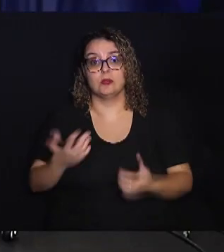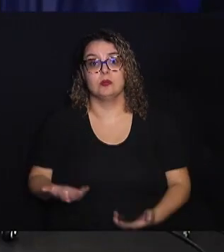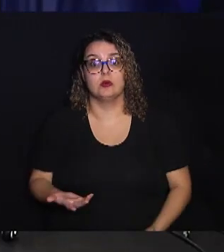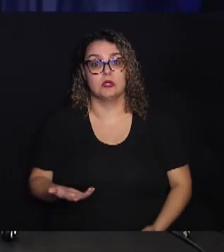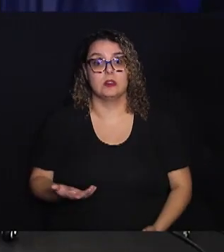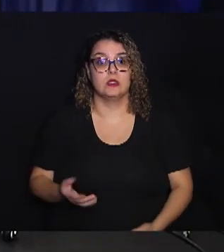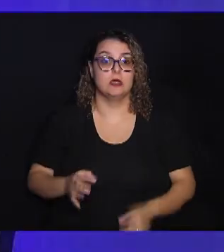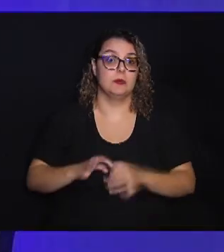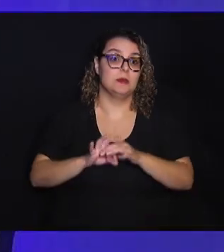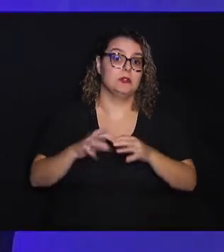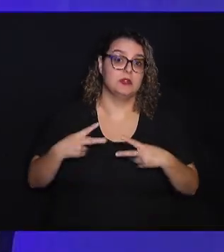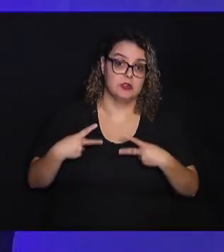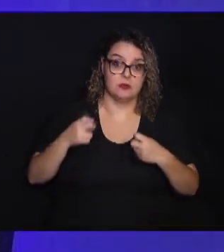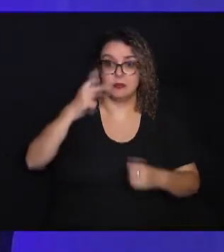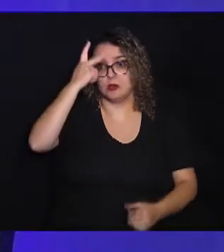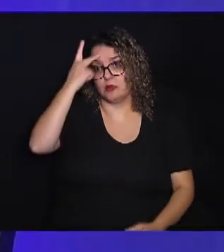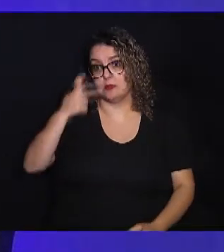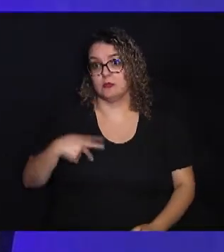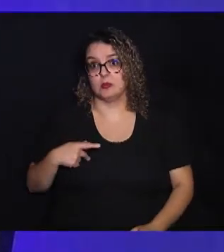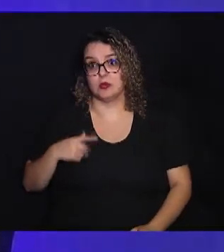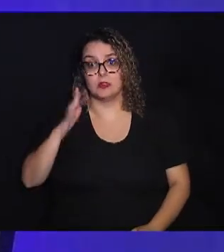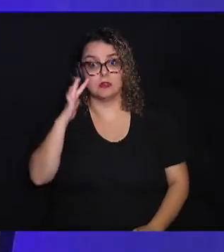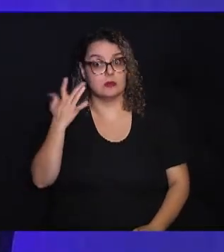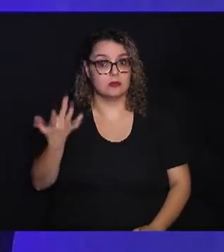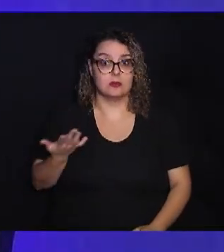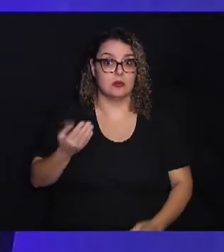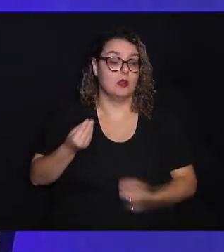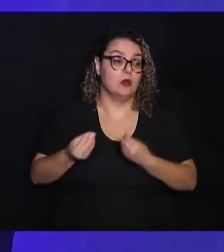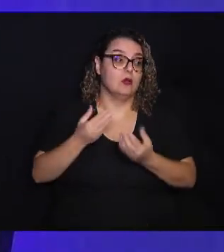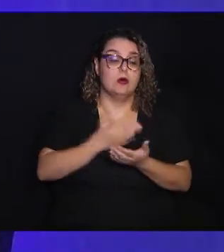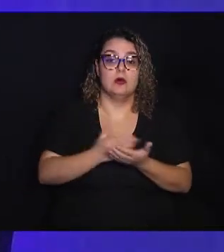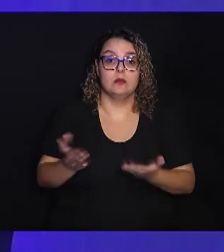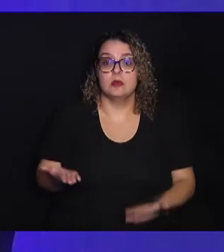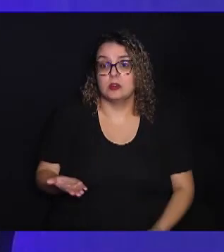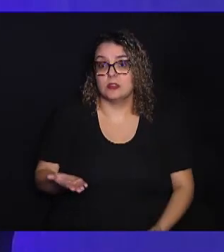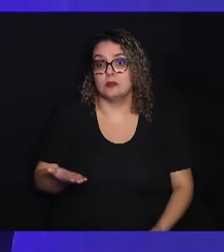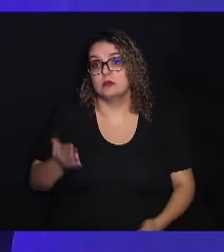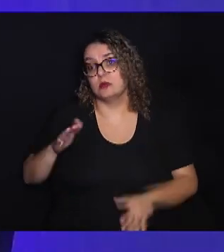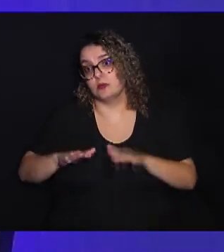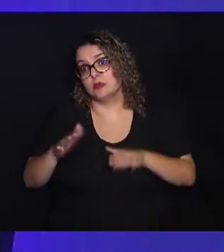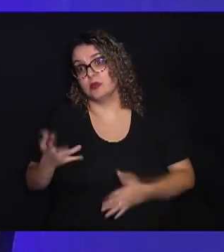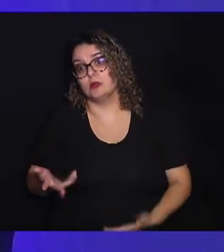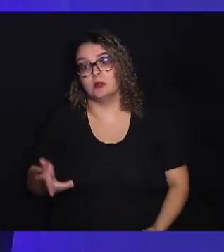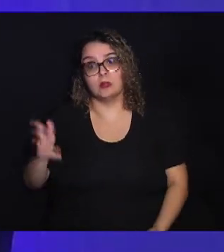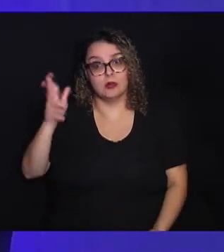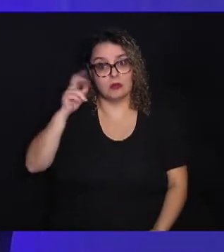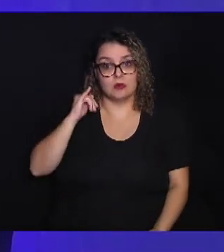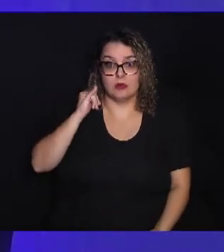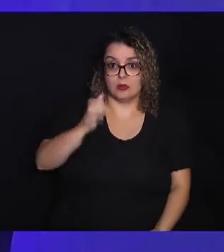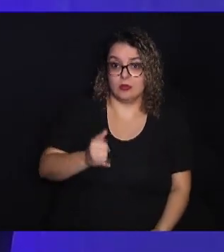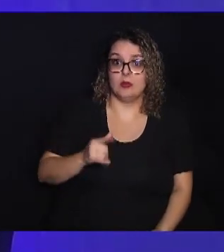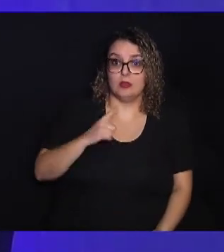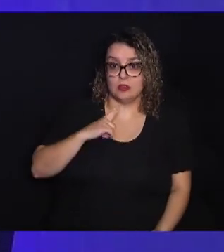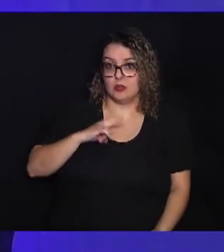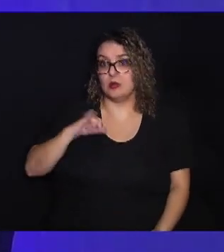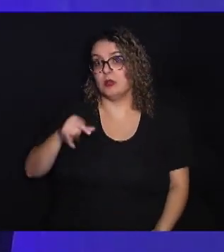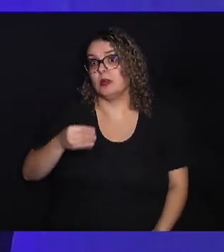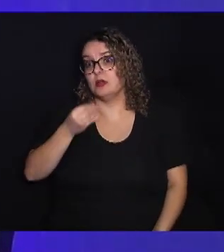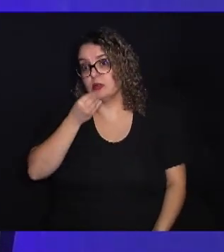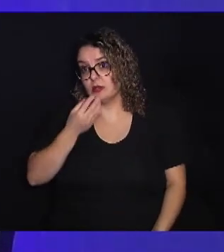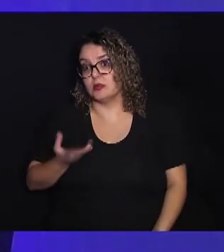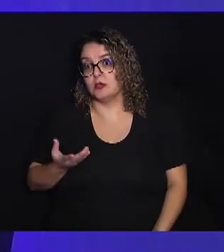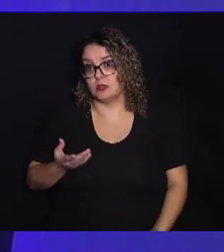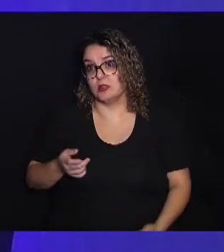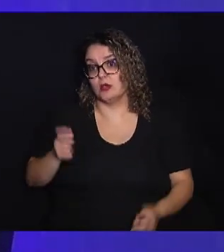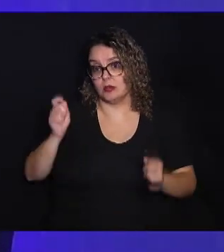né? Sim. Porque muitos também não sabem nem por onde começar, mas de É. repente ouviu alguém falar e tem a oportunidade, né, a